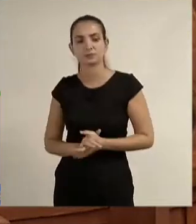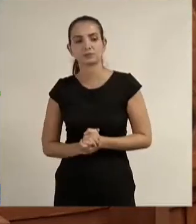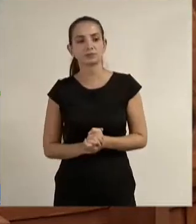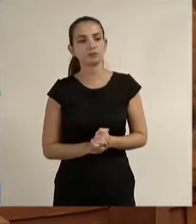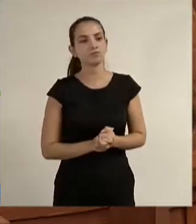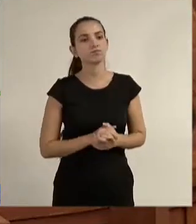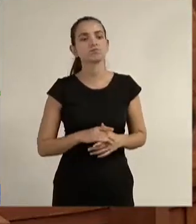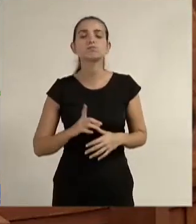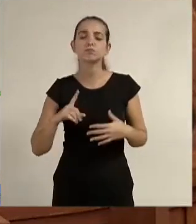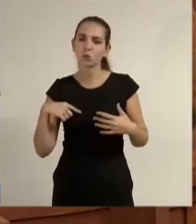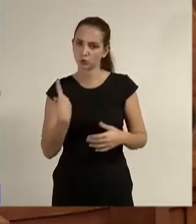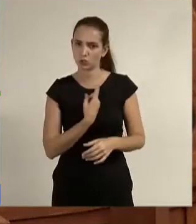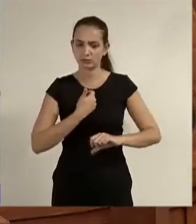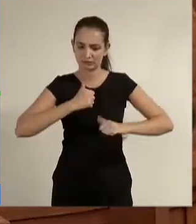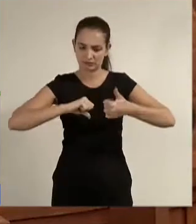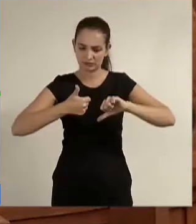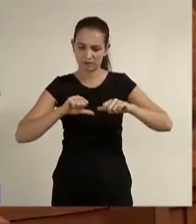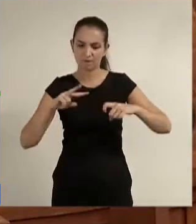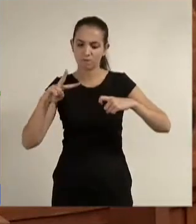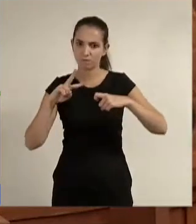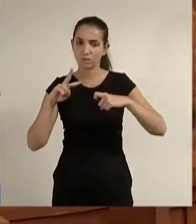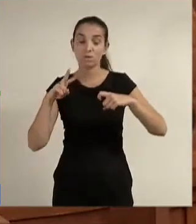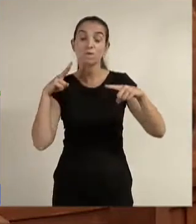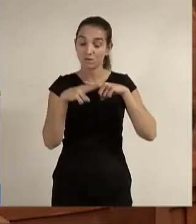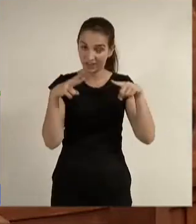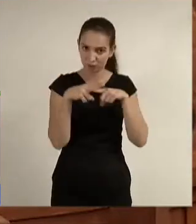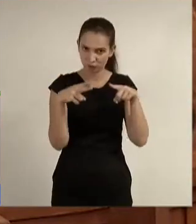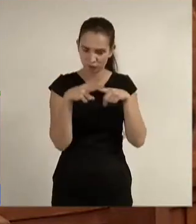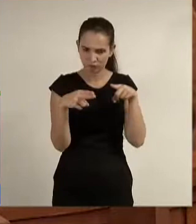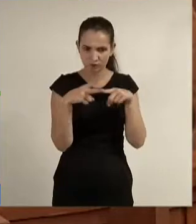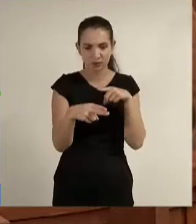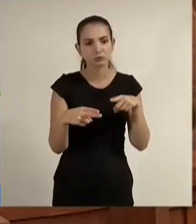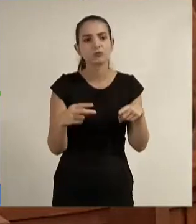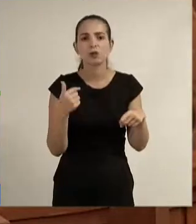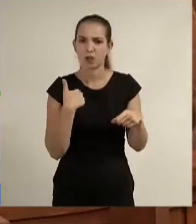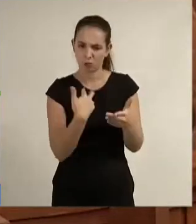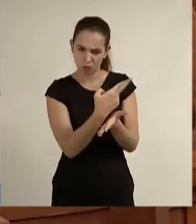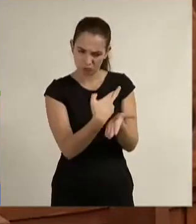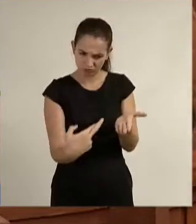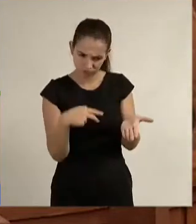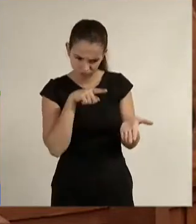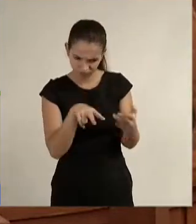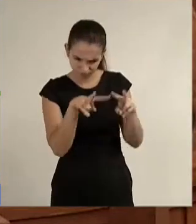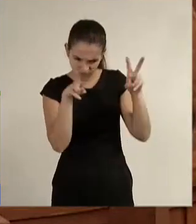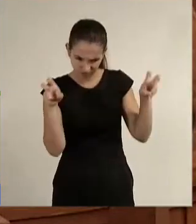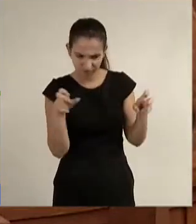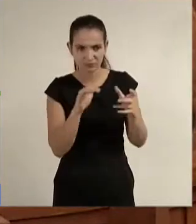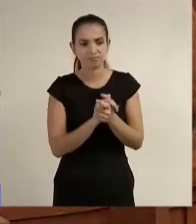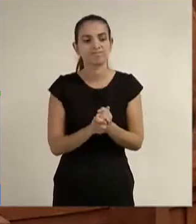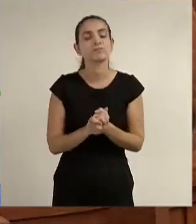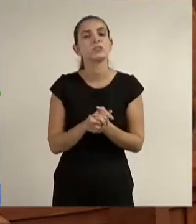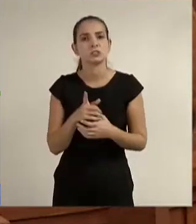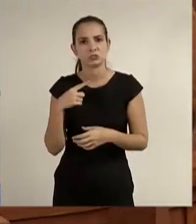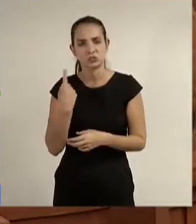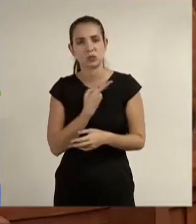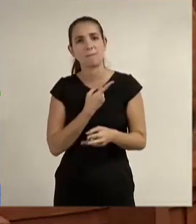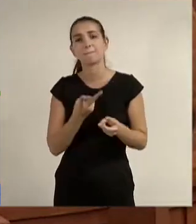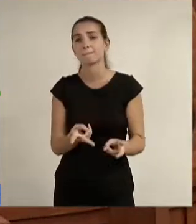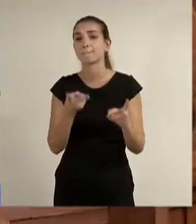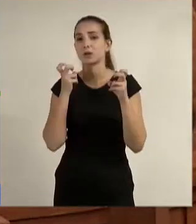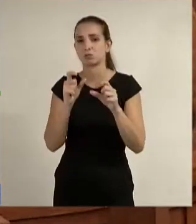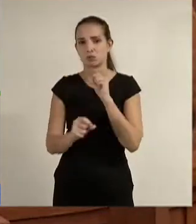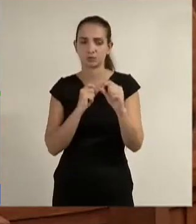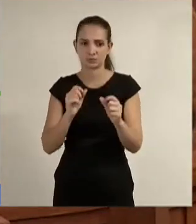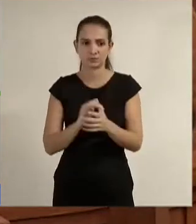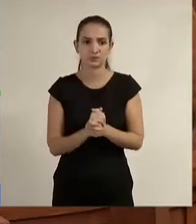Ao analisar o veto, eu fui o relator desta matéria, constatou-se que